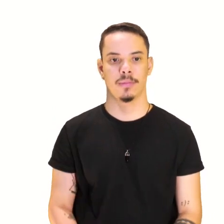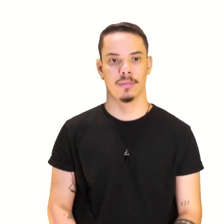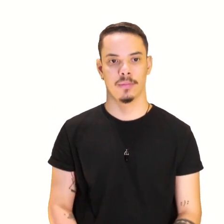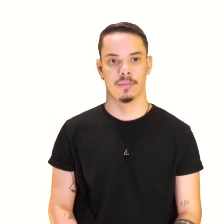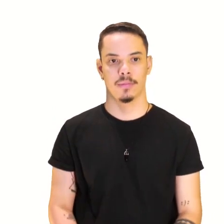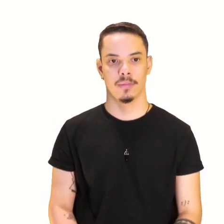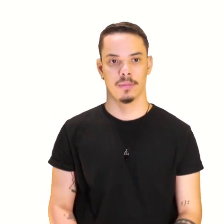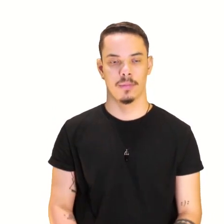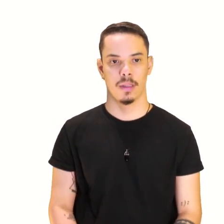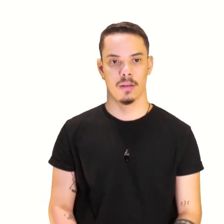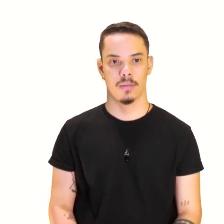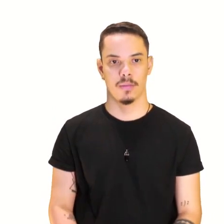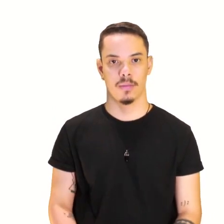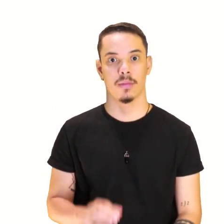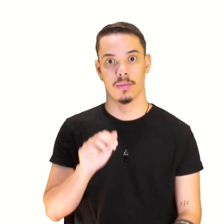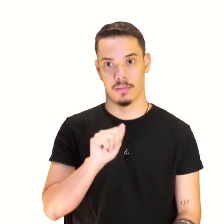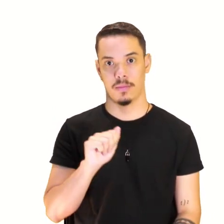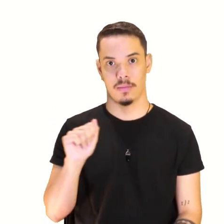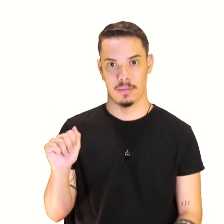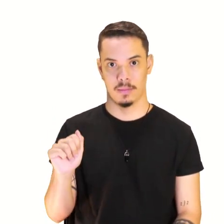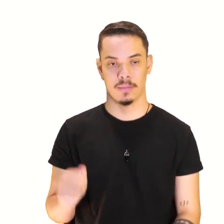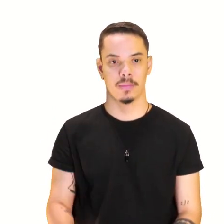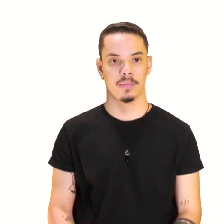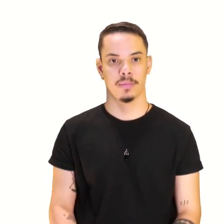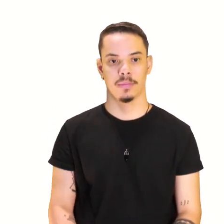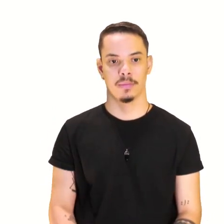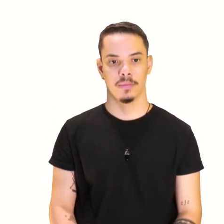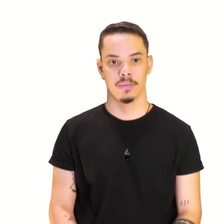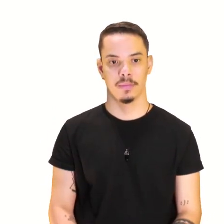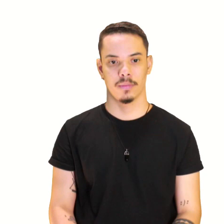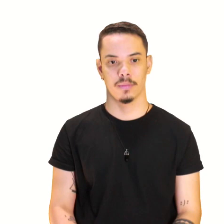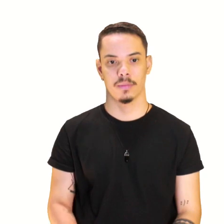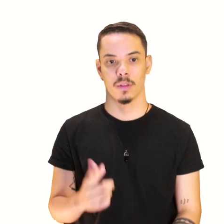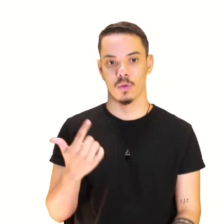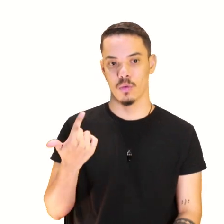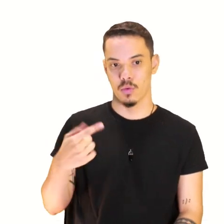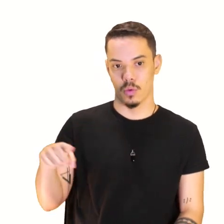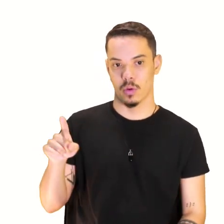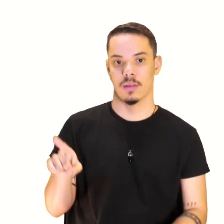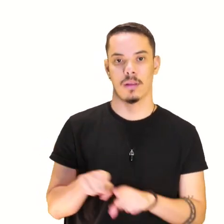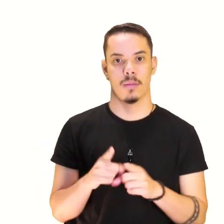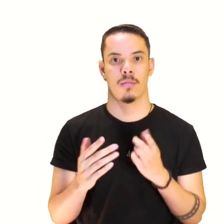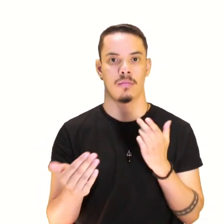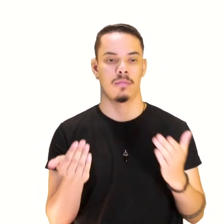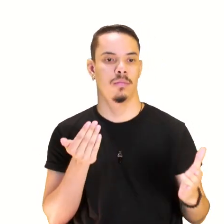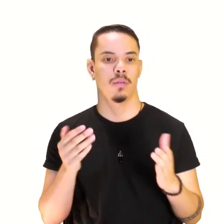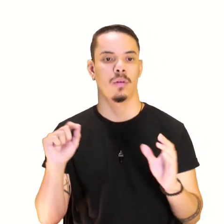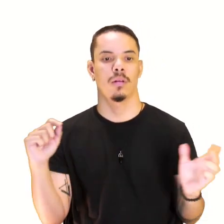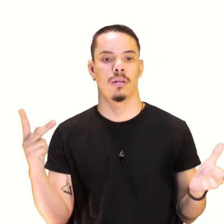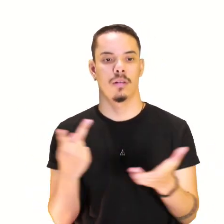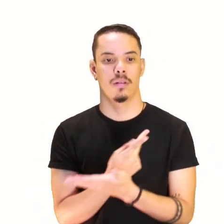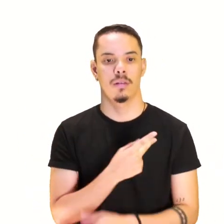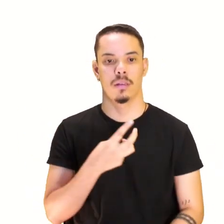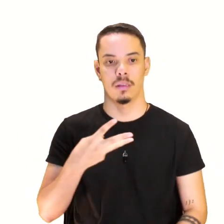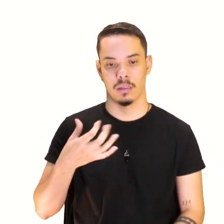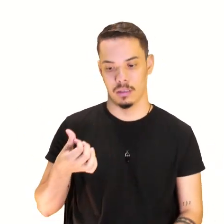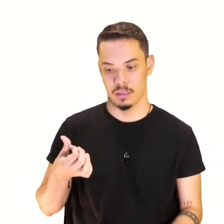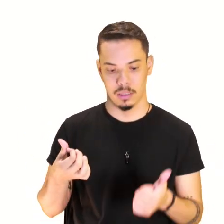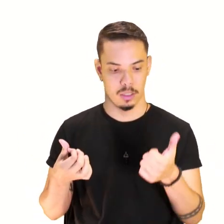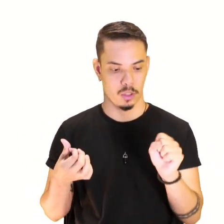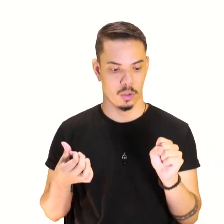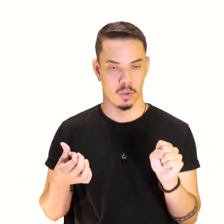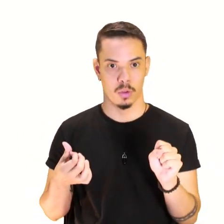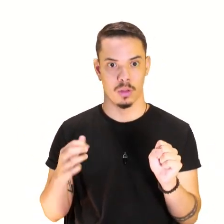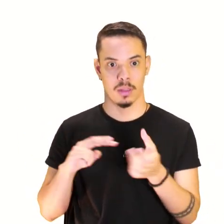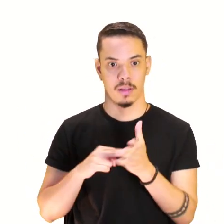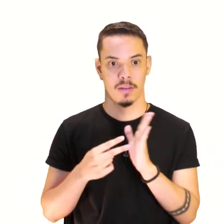o caso aqui a gente pode dizer que é ângulo, né? Os lados aqui são proporcionais. Olha o que está acontecendo. O que o 36 é do 18? É o dobro,